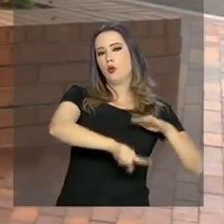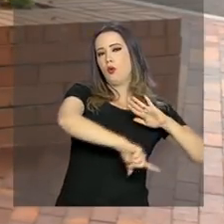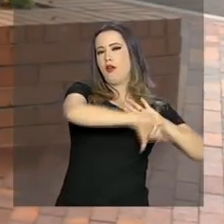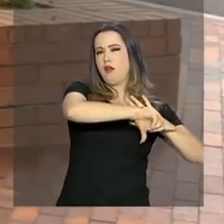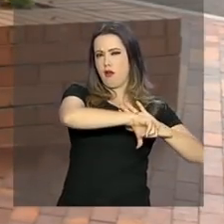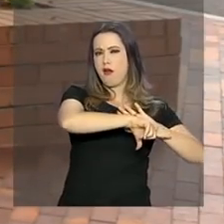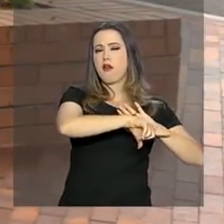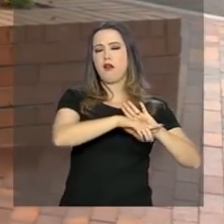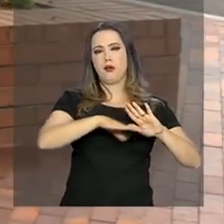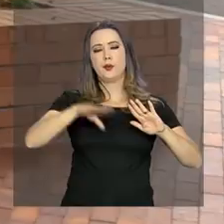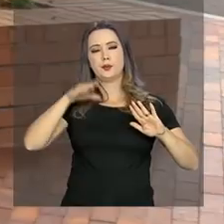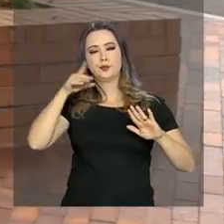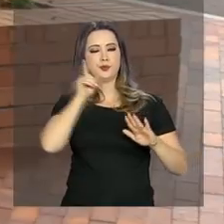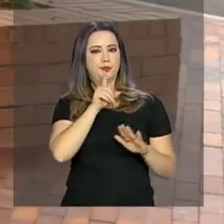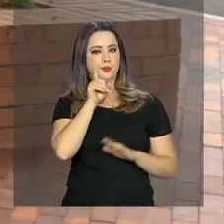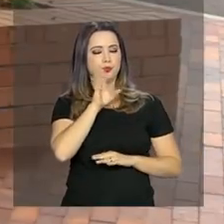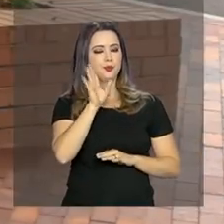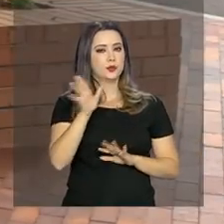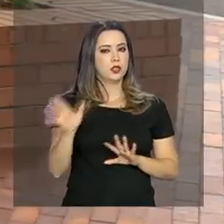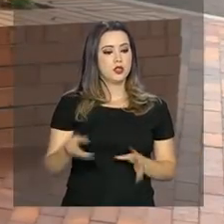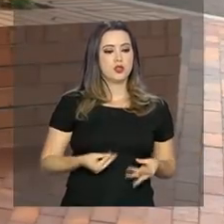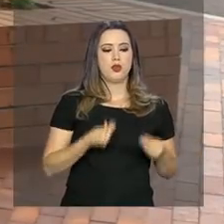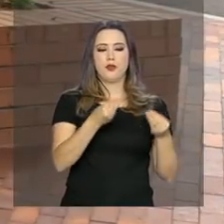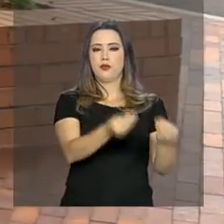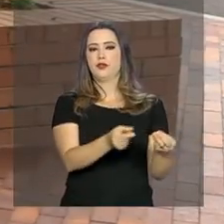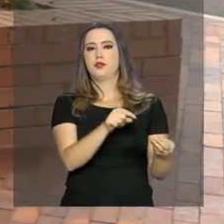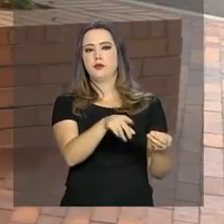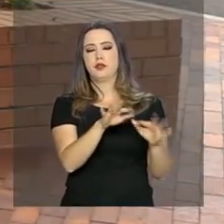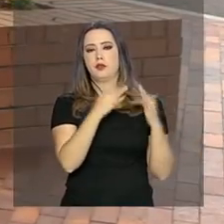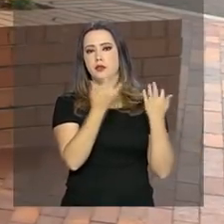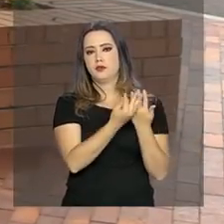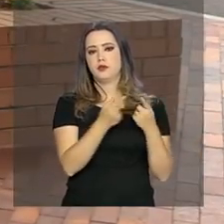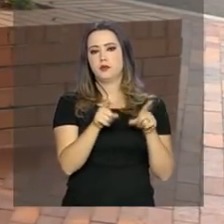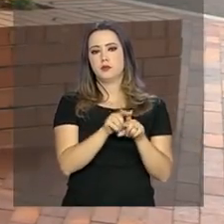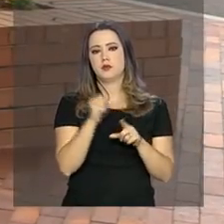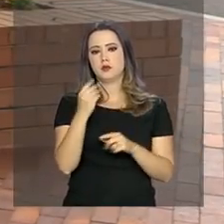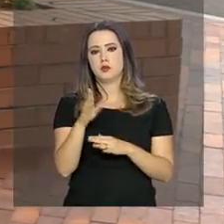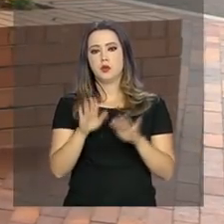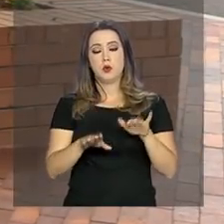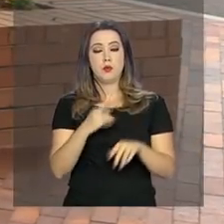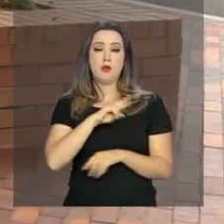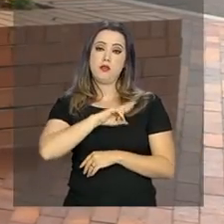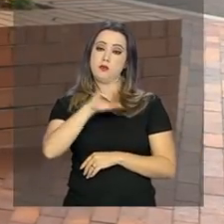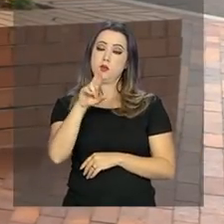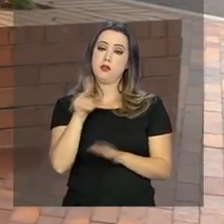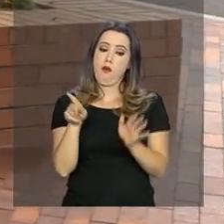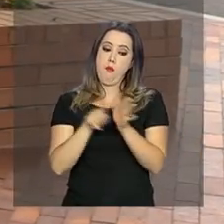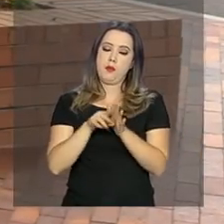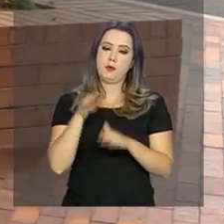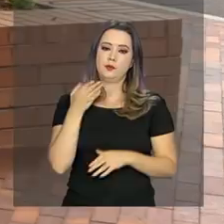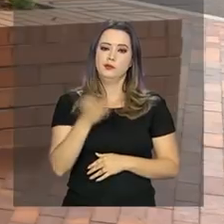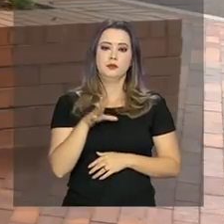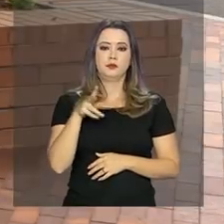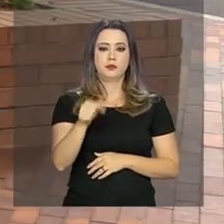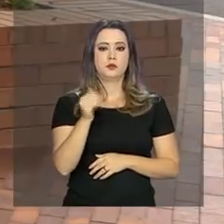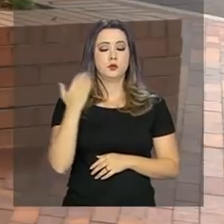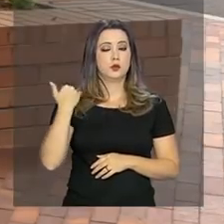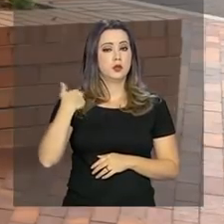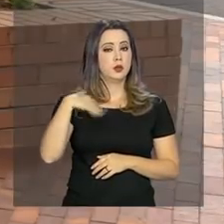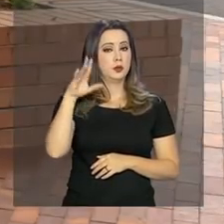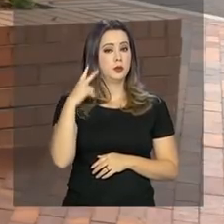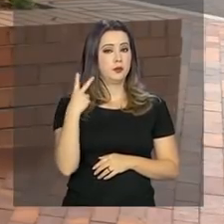do presidente Donald Trump já foram entregues para suas famílias ou para algum responsável. Ao todo, mais